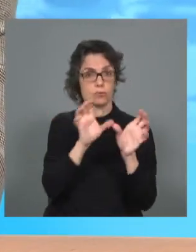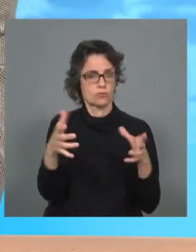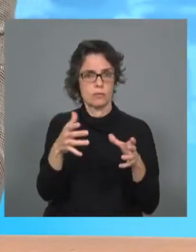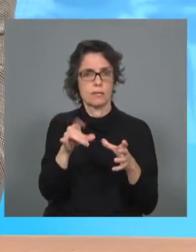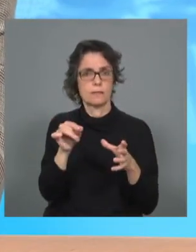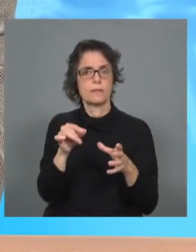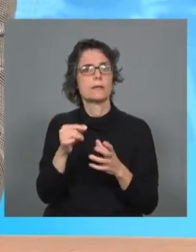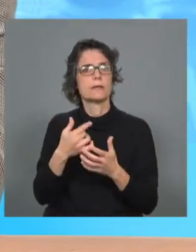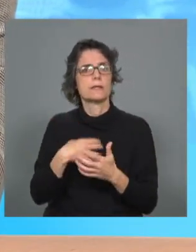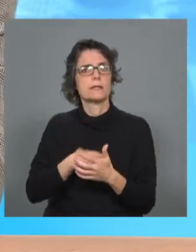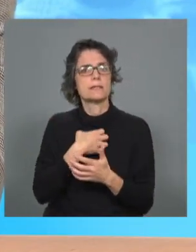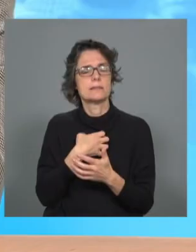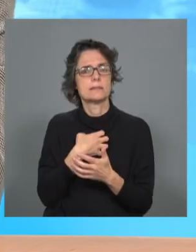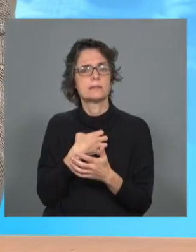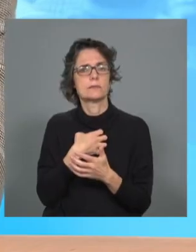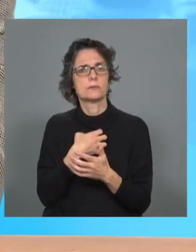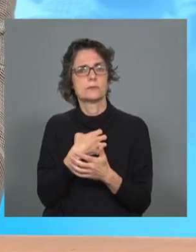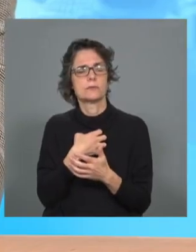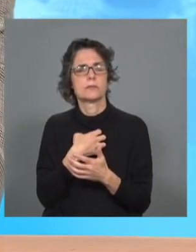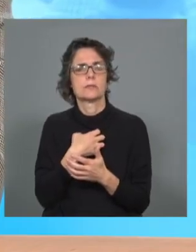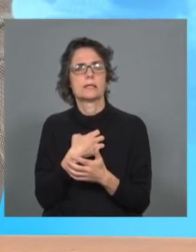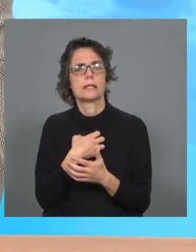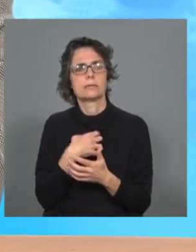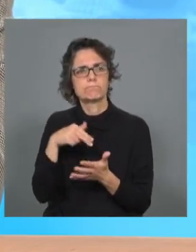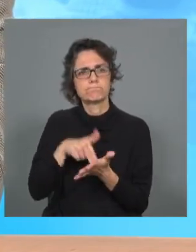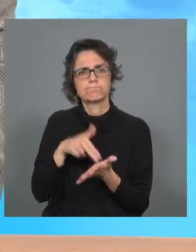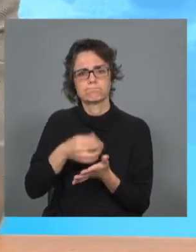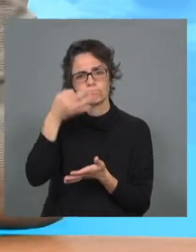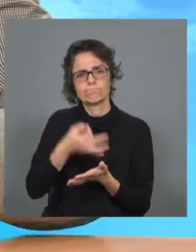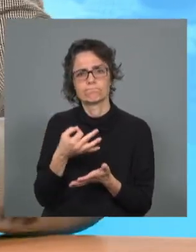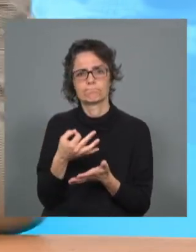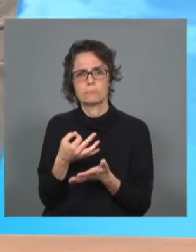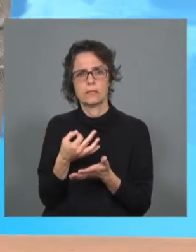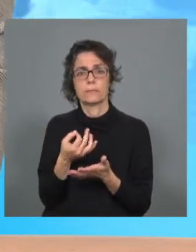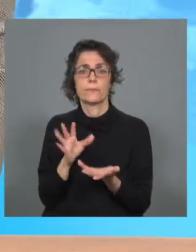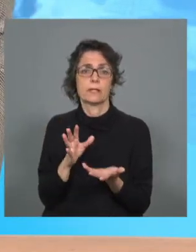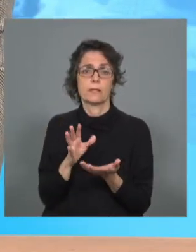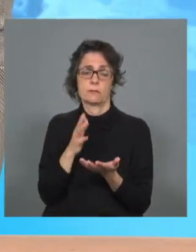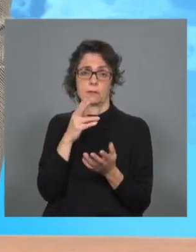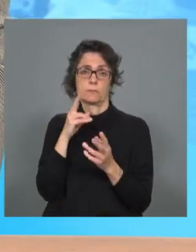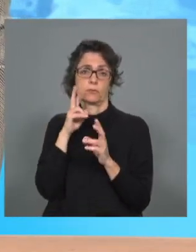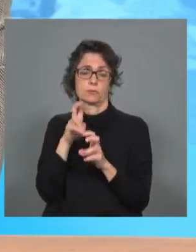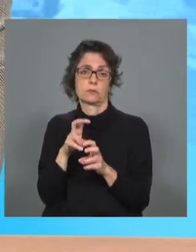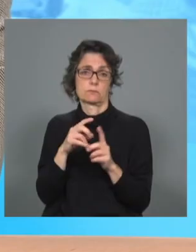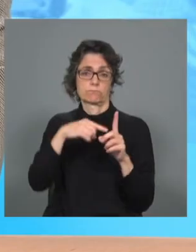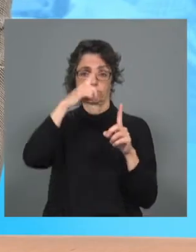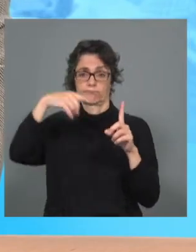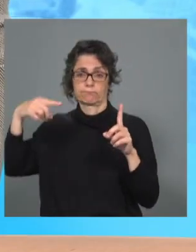uma presença clara. Agora, obviamente que olhamos para os indicadores dos